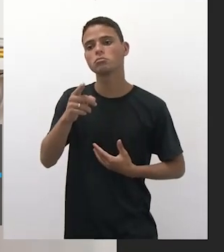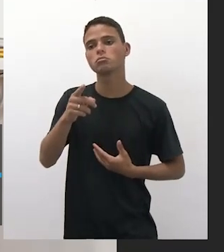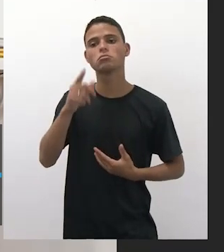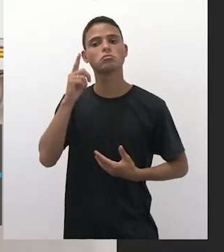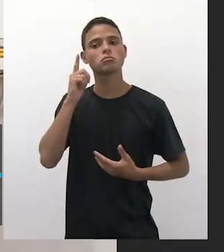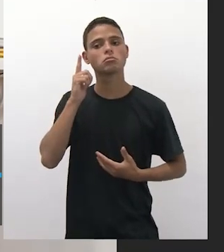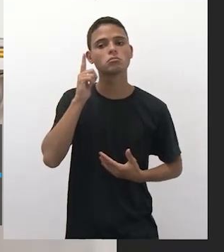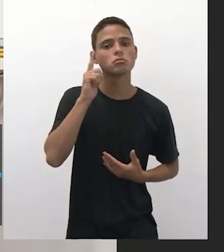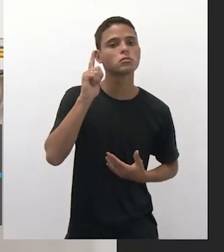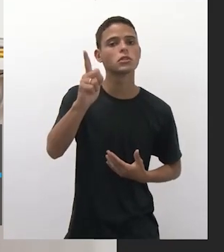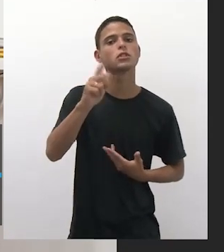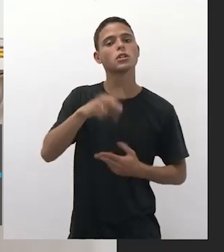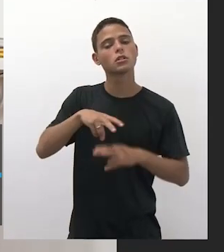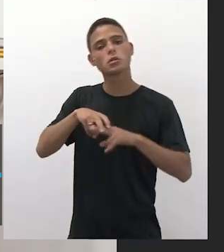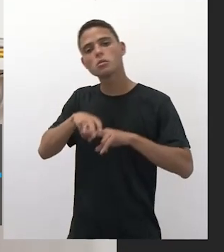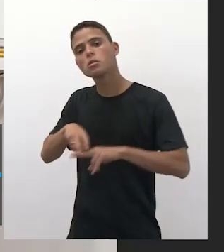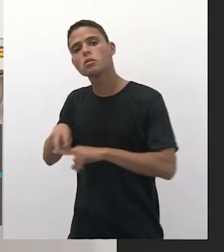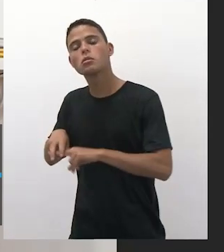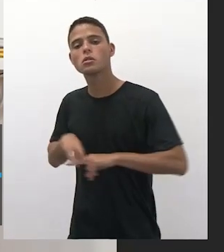nas carteiras certas, né.